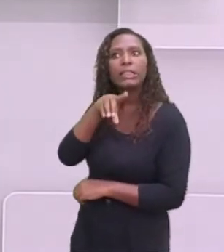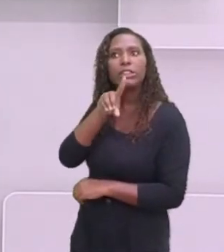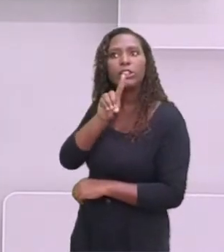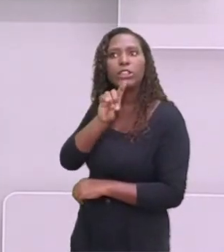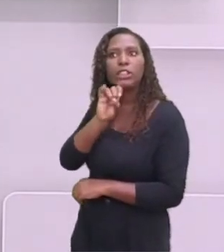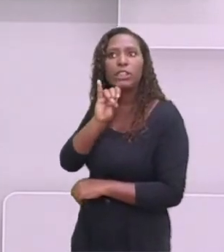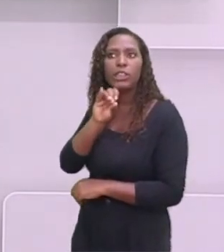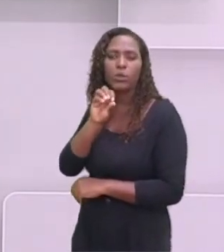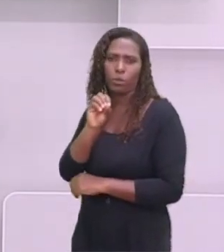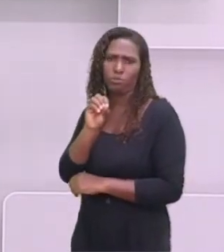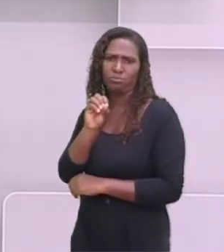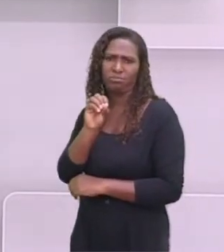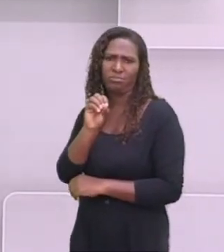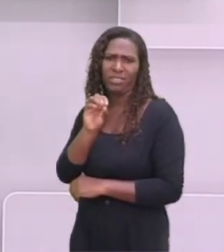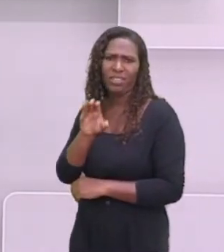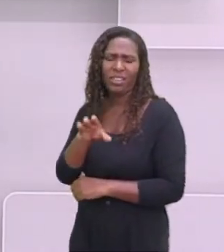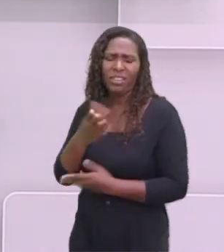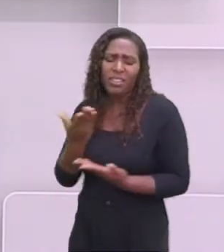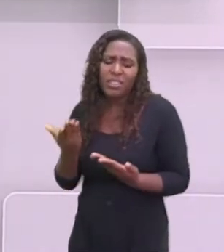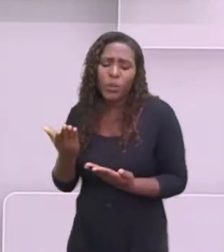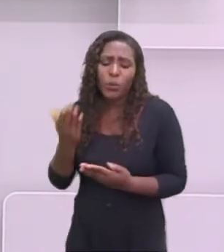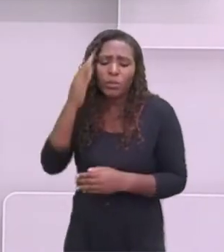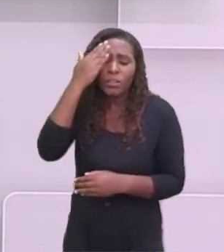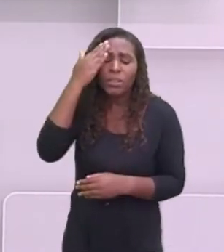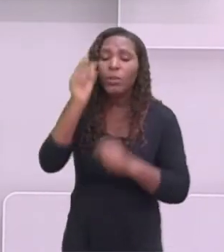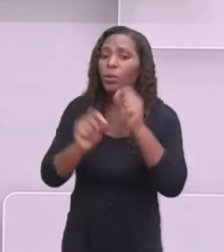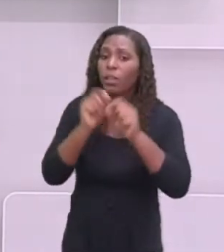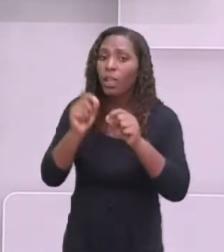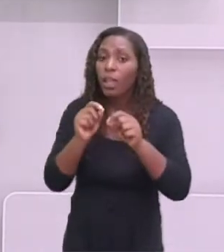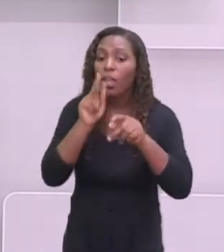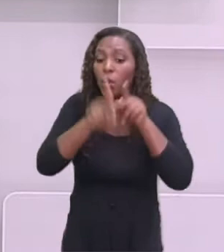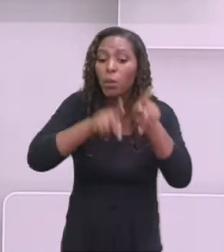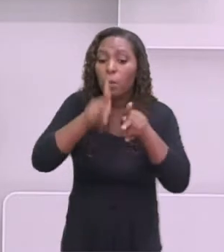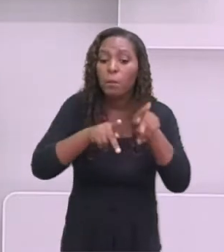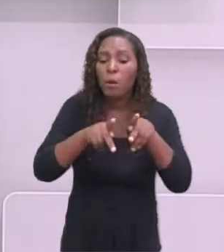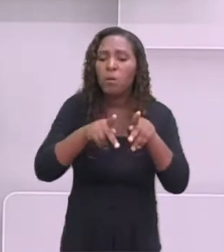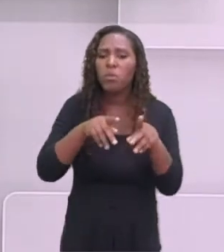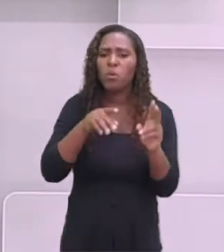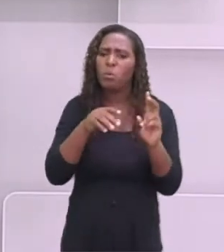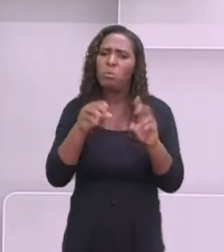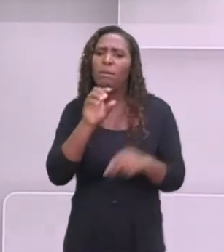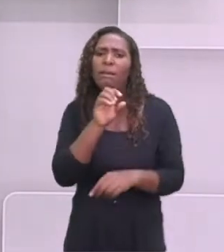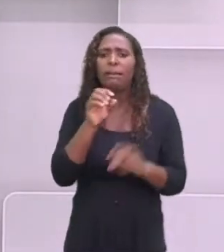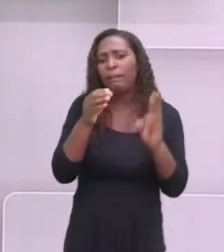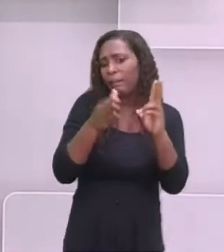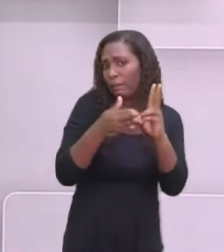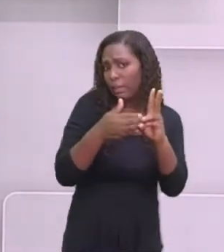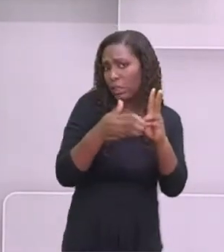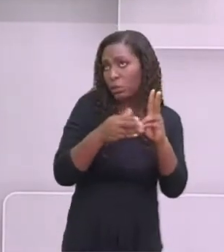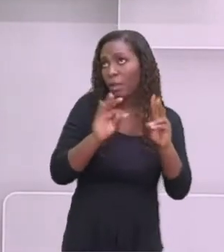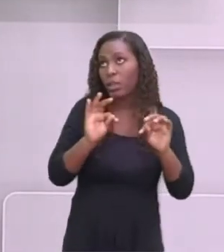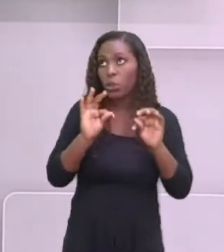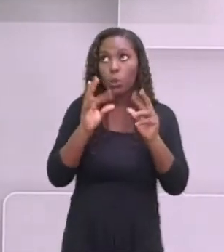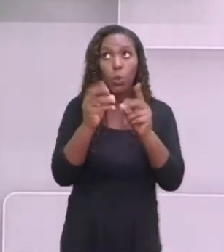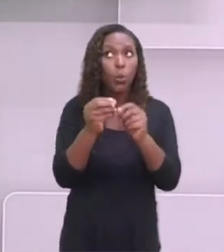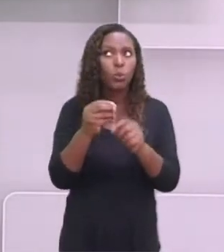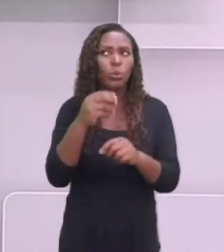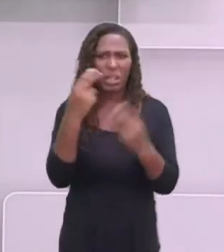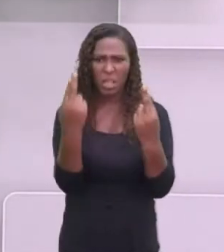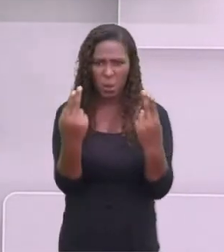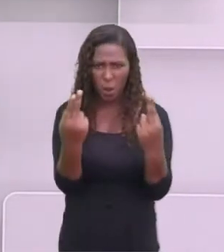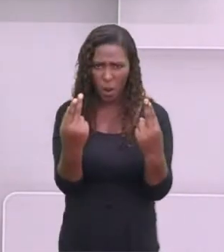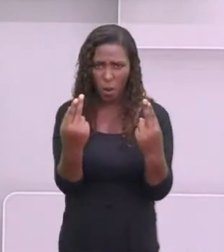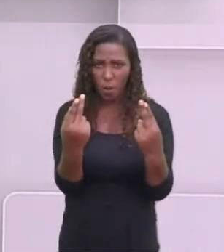semelhantes. Mas, na verdade, não é essa. O processo de colonização portuguesa no Brasil teve um